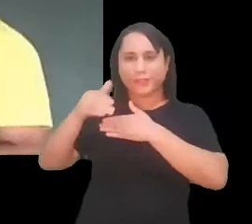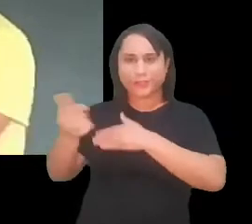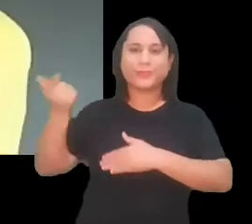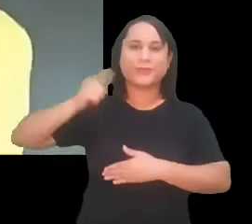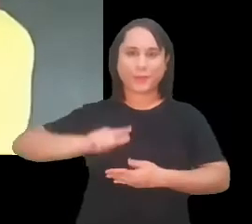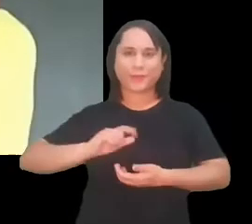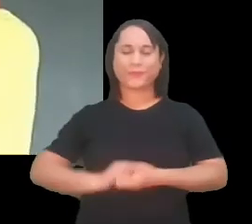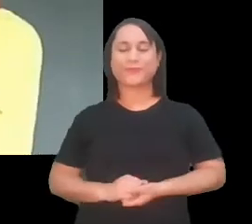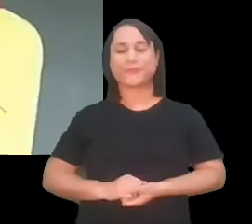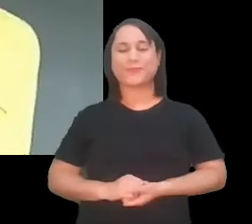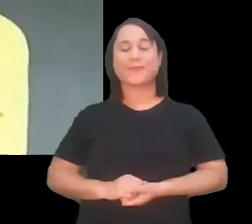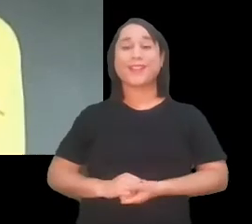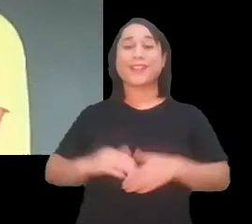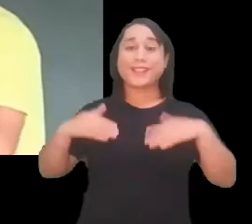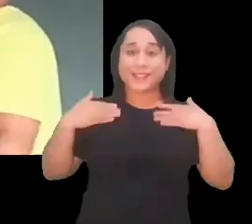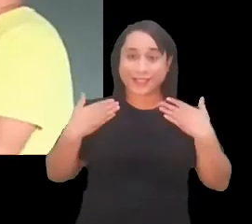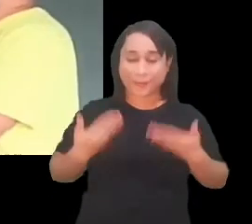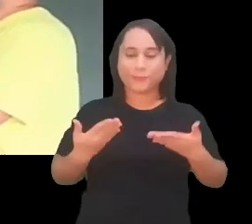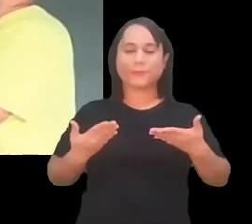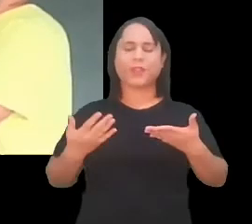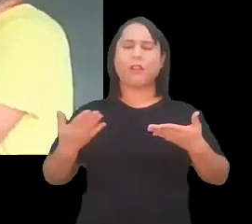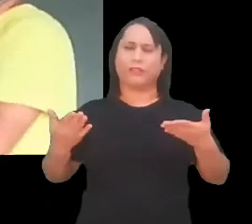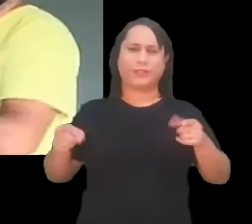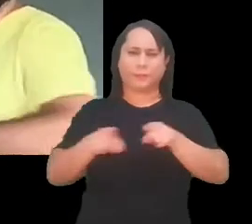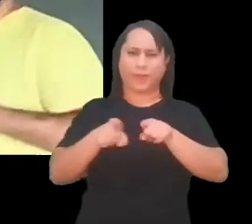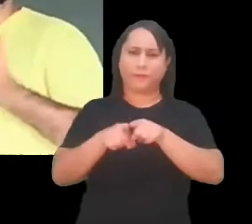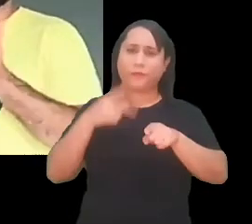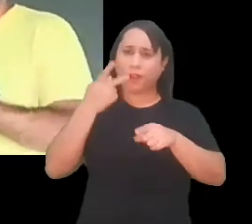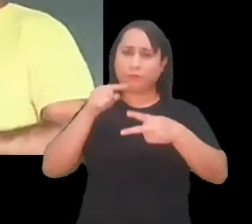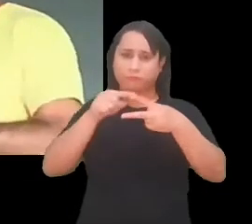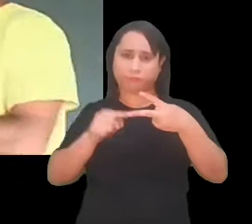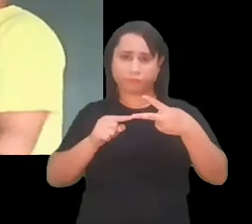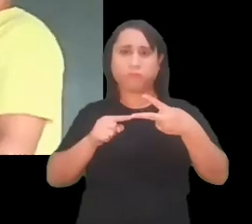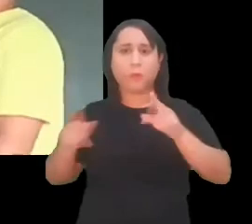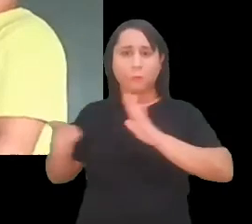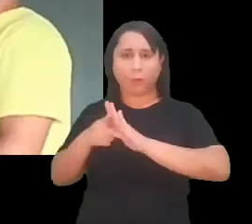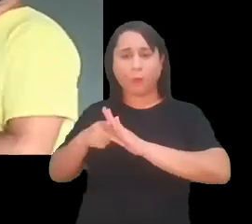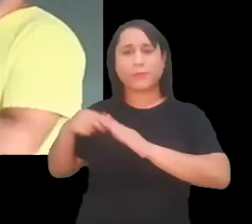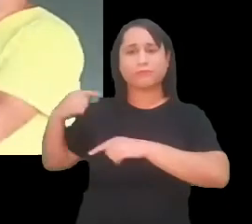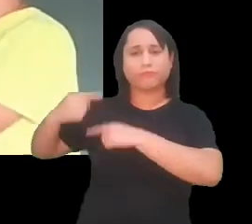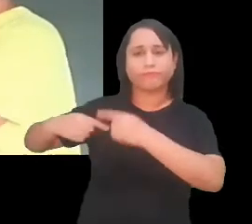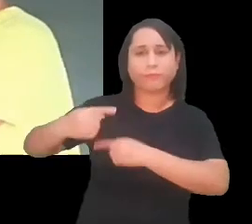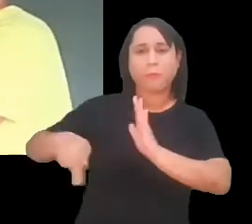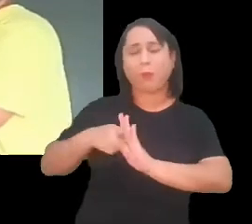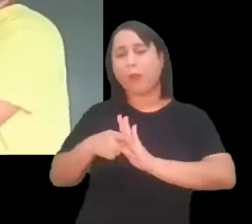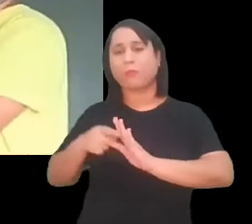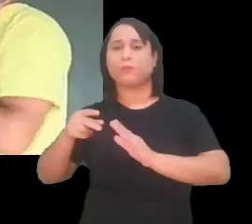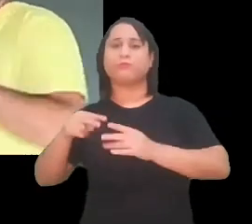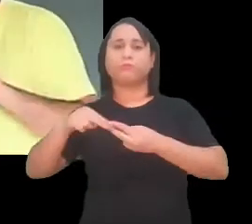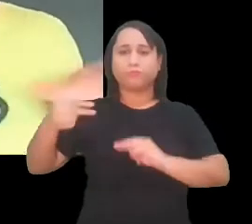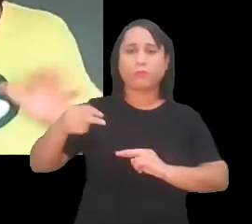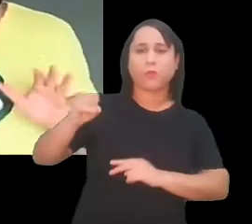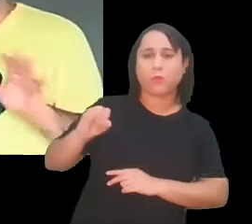vocês. E agora nós vamos falar um pouquinho a respeito de outros dois casos dentro dessa situação de herança sexual. Esse assunto é bem